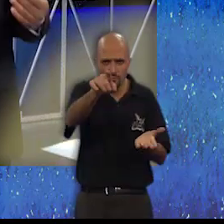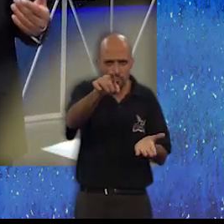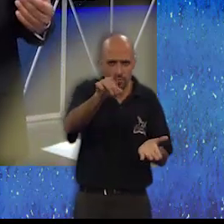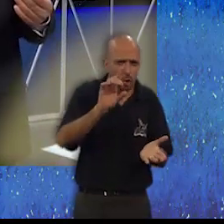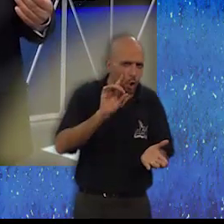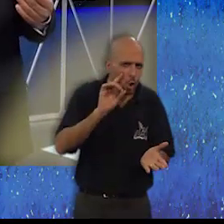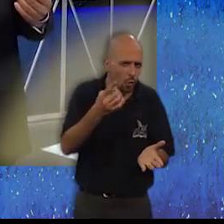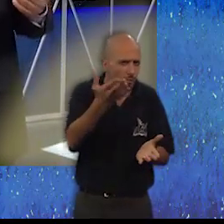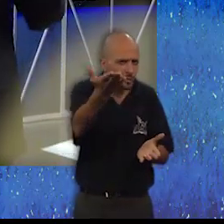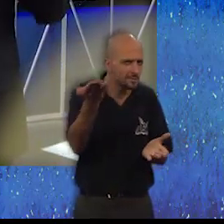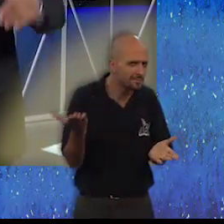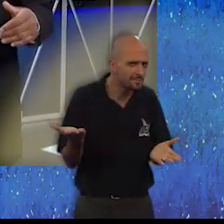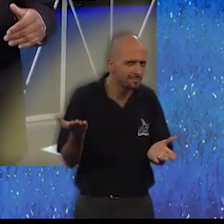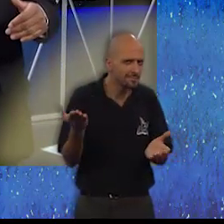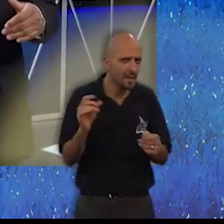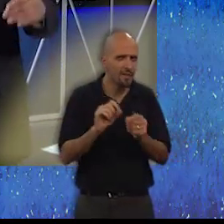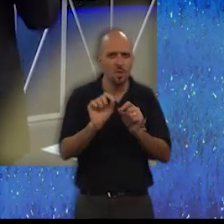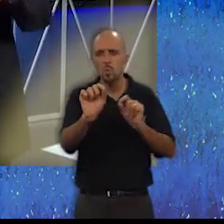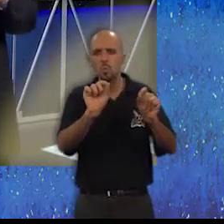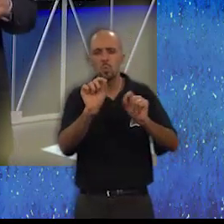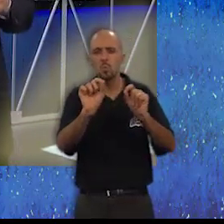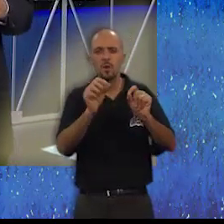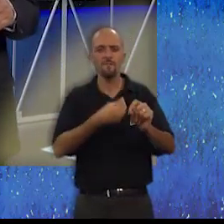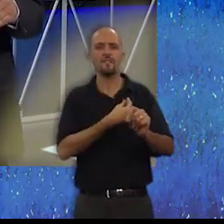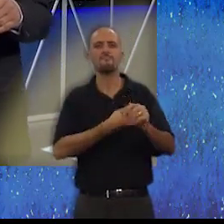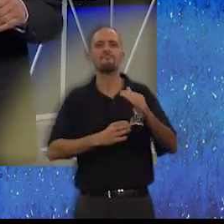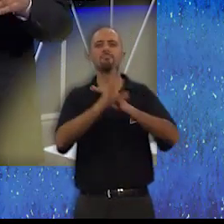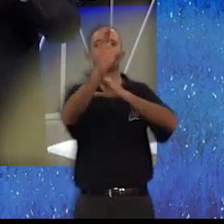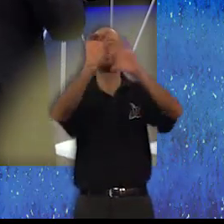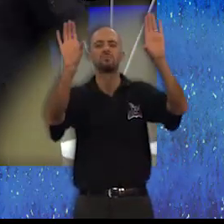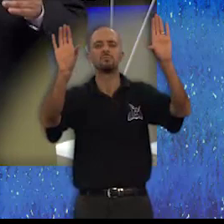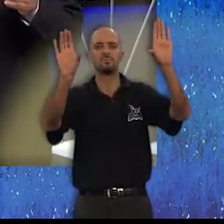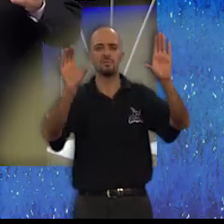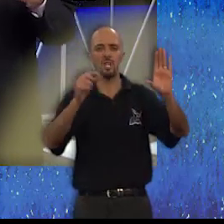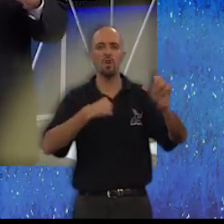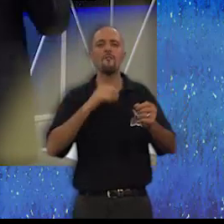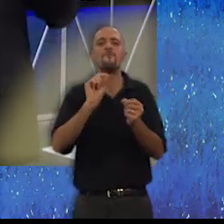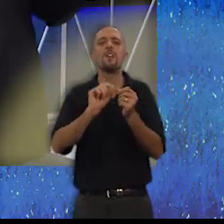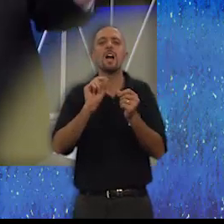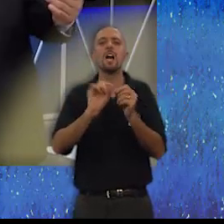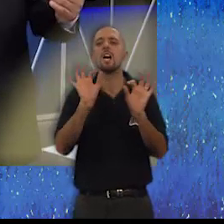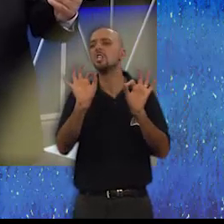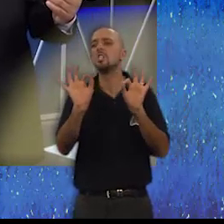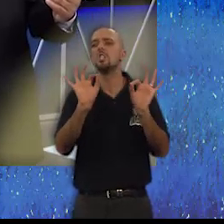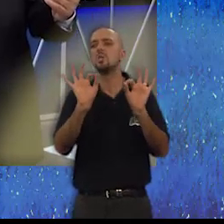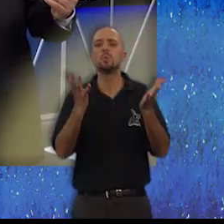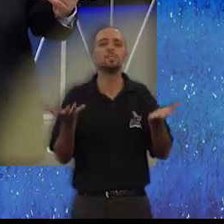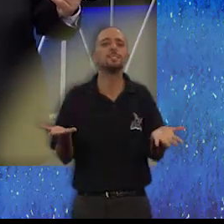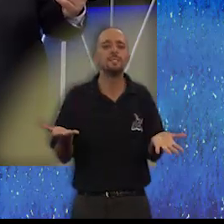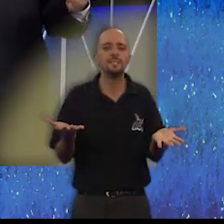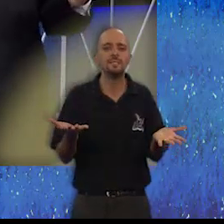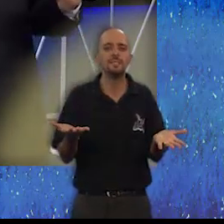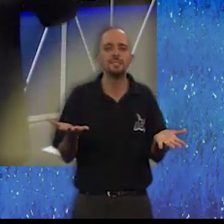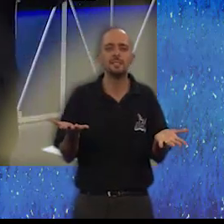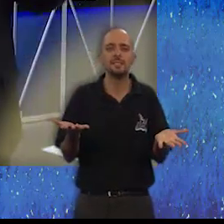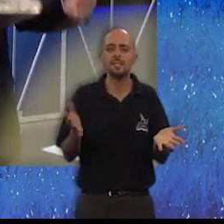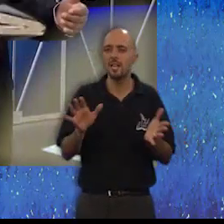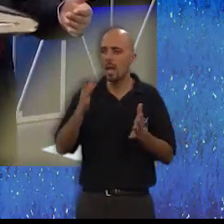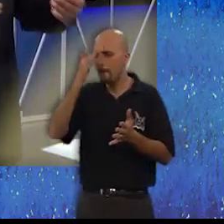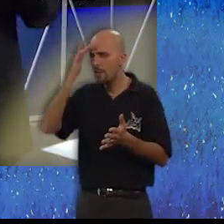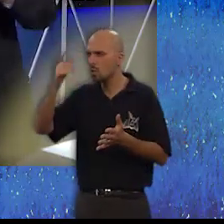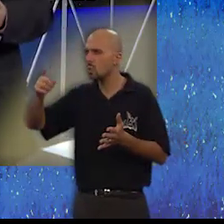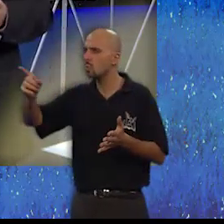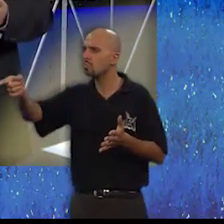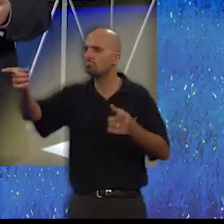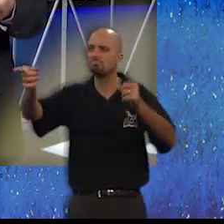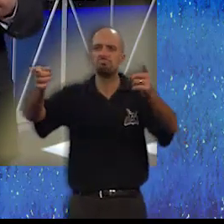de todo mundo, né? Até hoje. Hoje as pessoas também falam o seguinte, Pastor Luiz, o que eu tenho que fazer? Né? O que pode fazer